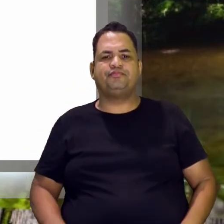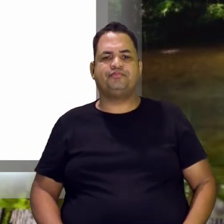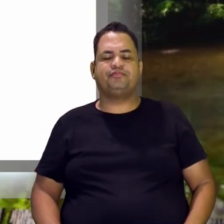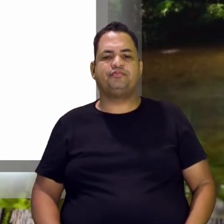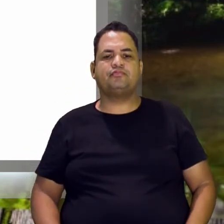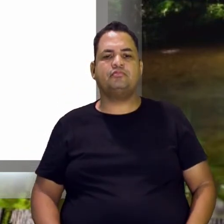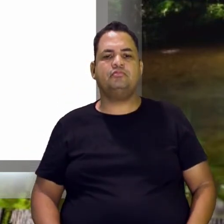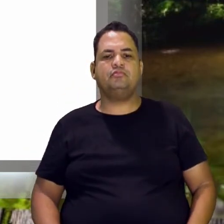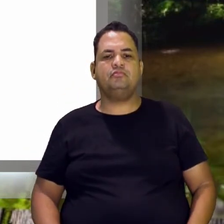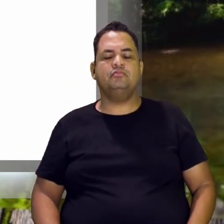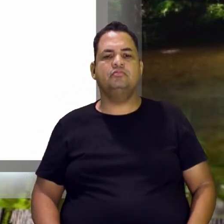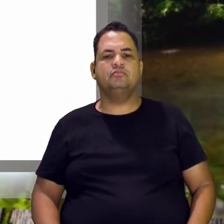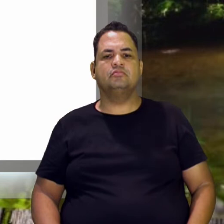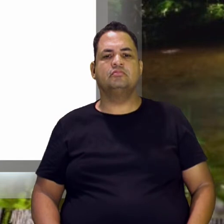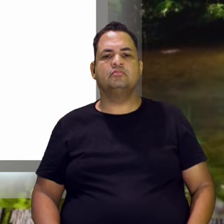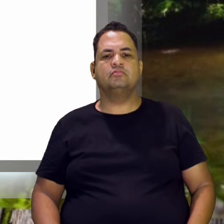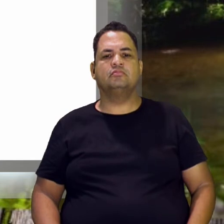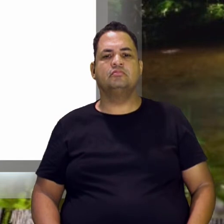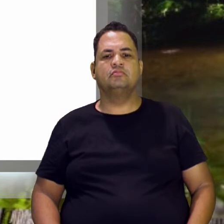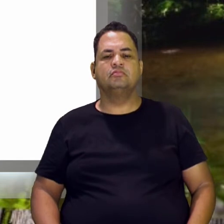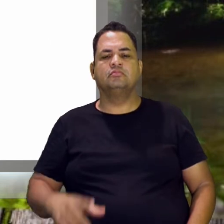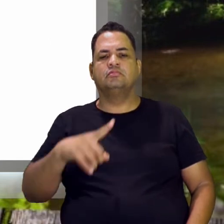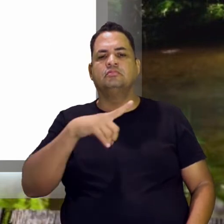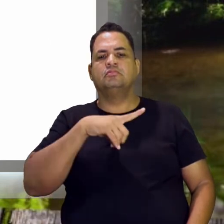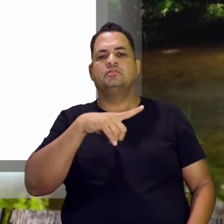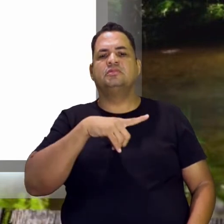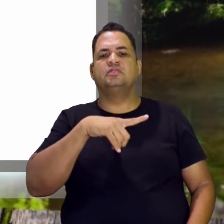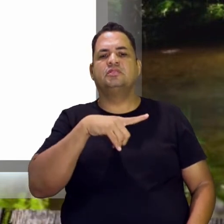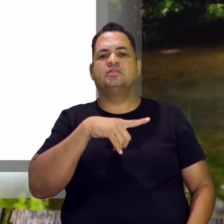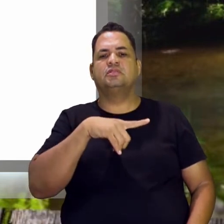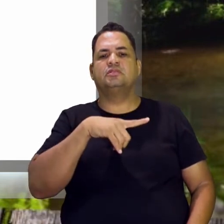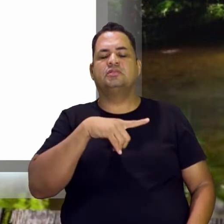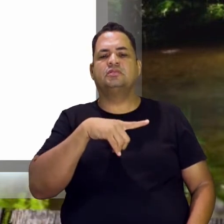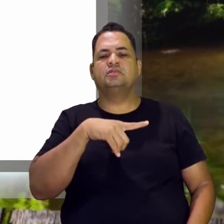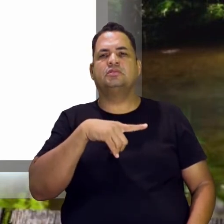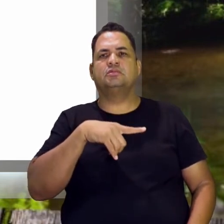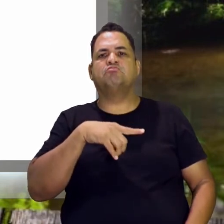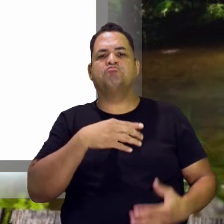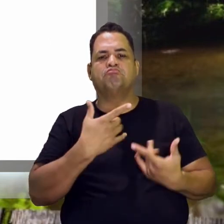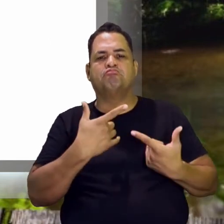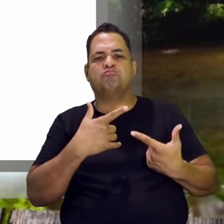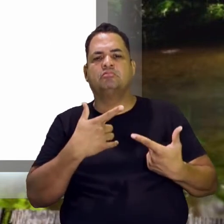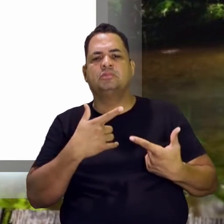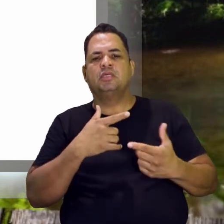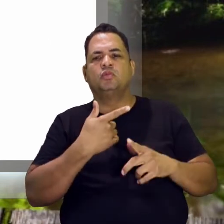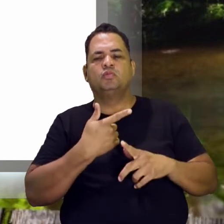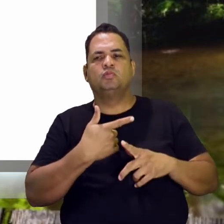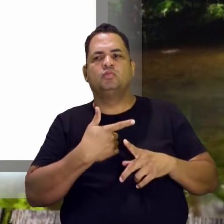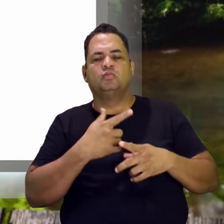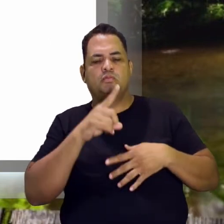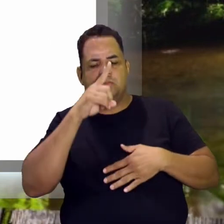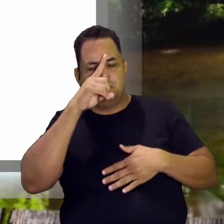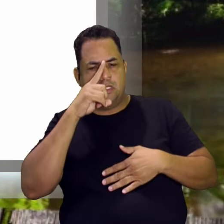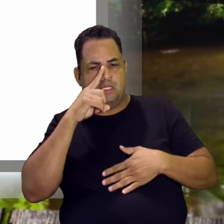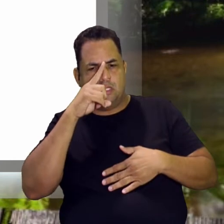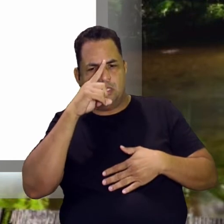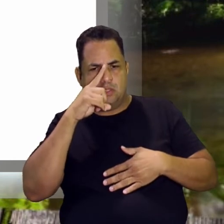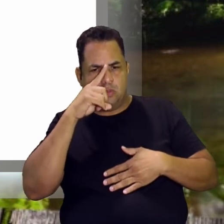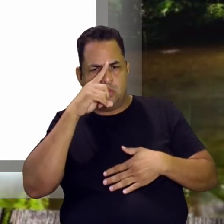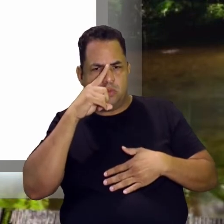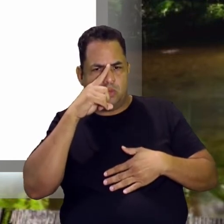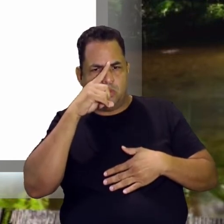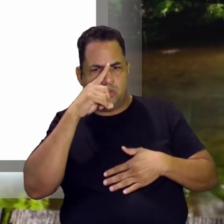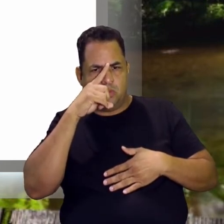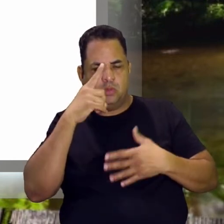colocam lá, ó, os que estão com mais risco, os que estão ameaçados razoavelmente. Então você tem